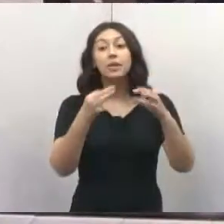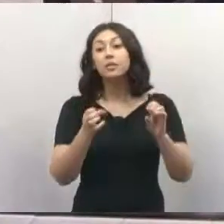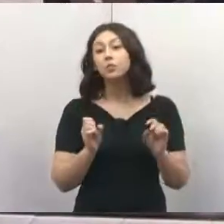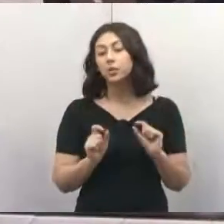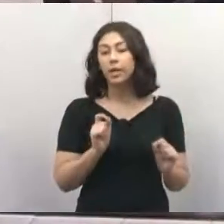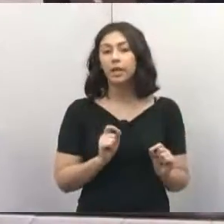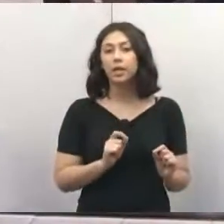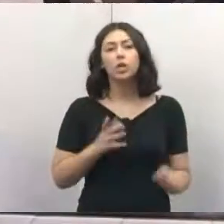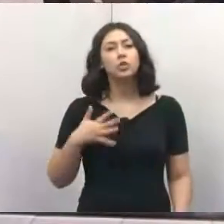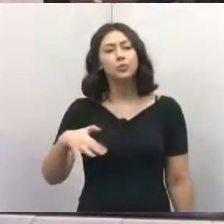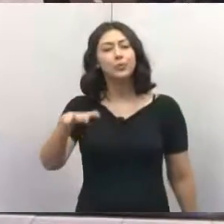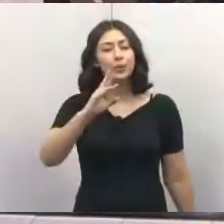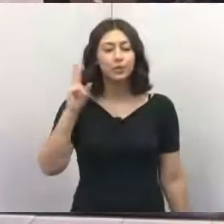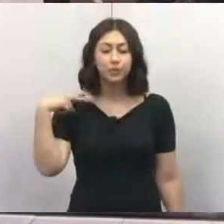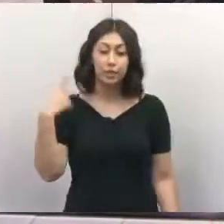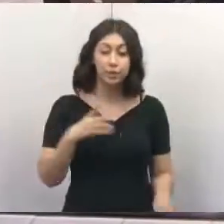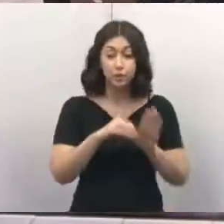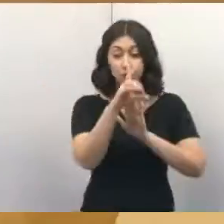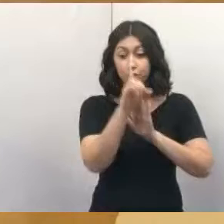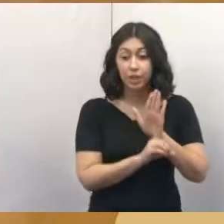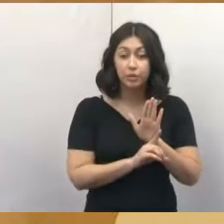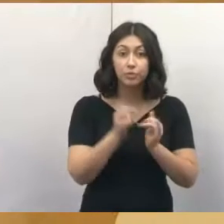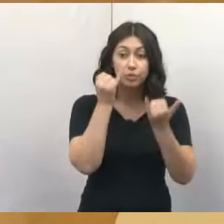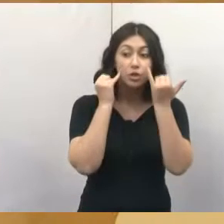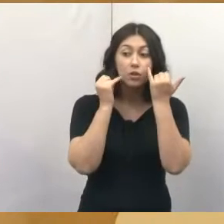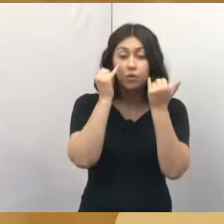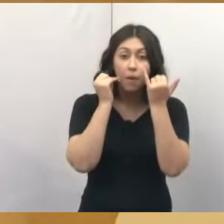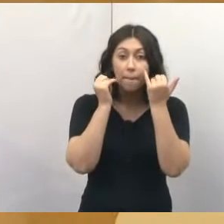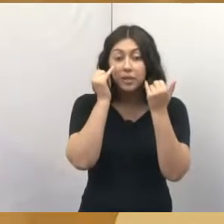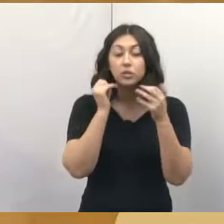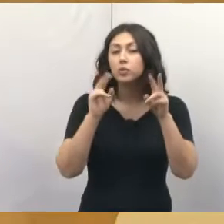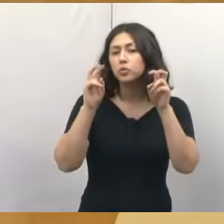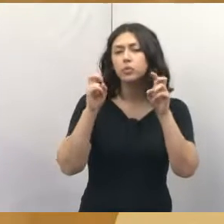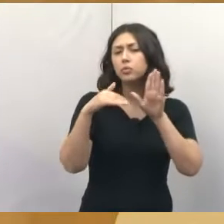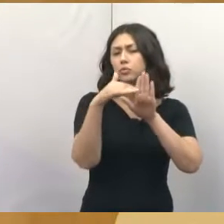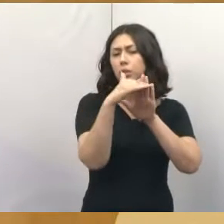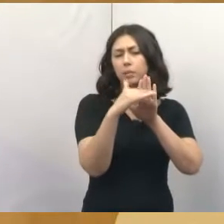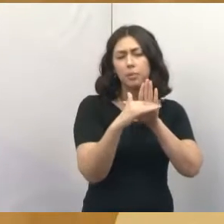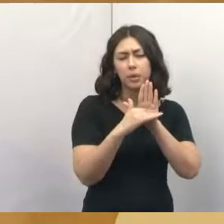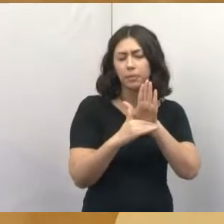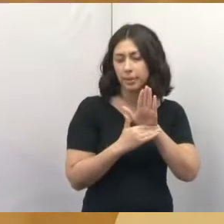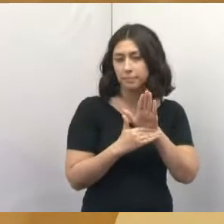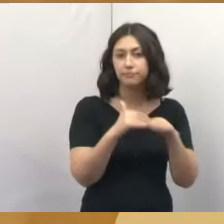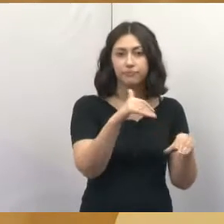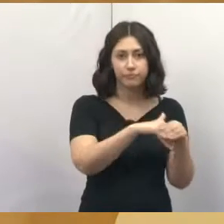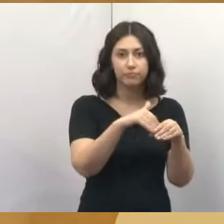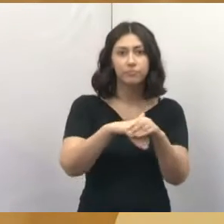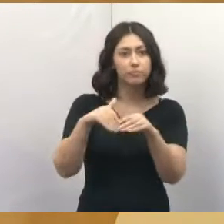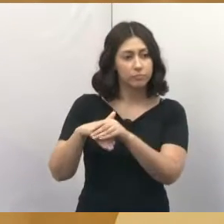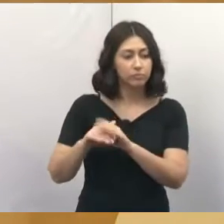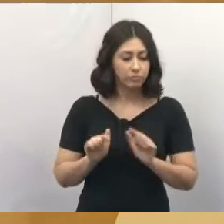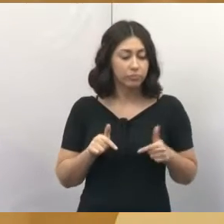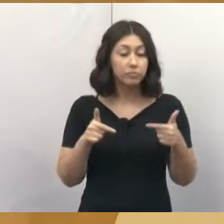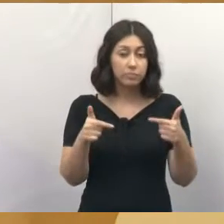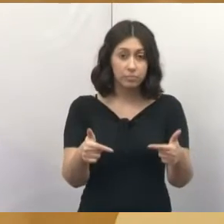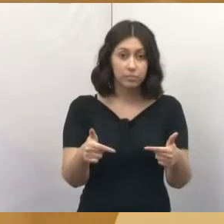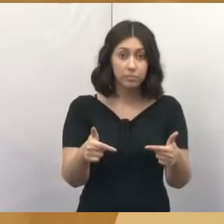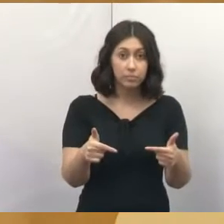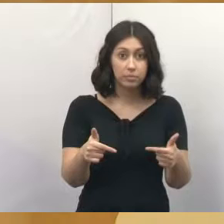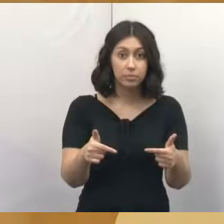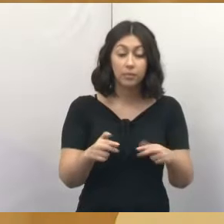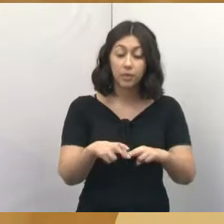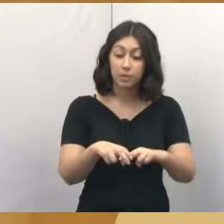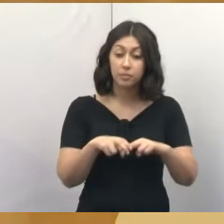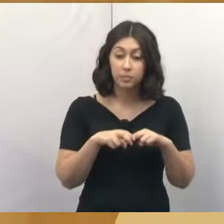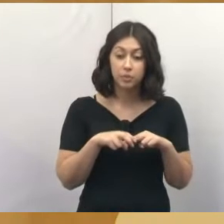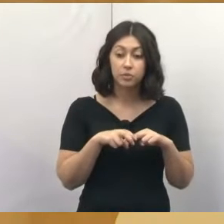direito de todos os parlamentares ter o máximo de informação a respeito das matérias em pauta para que possam posicionar-se. Por